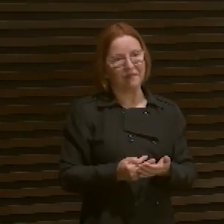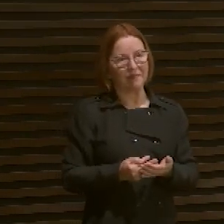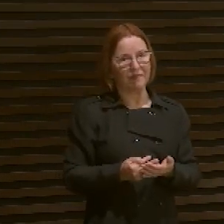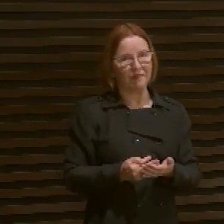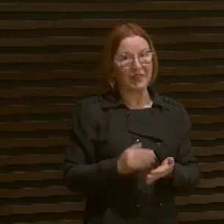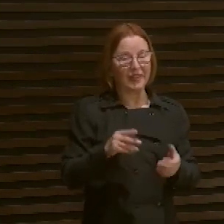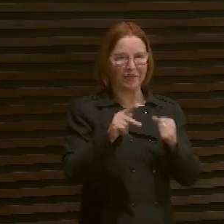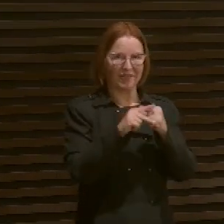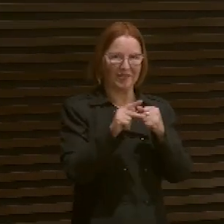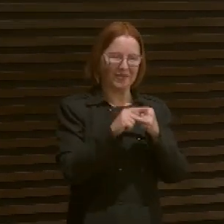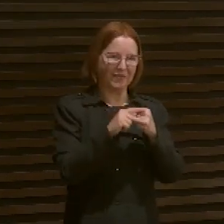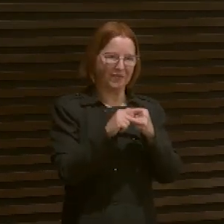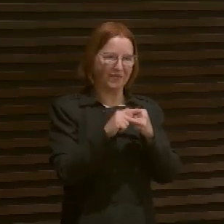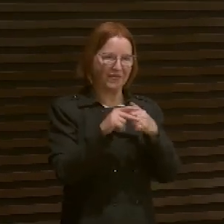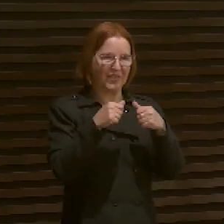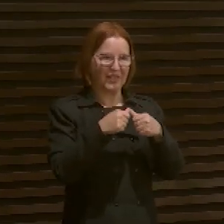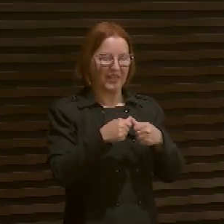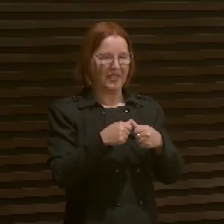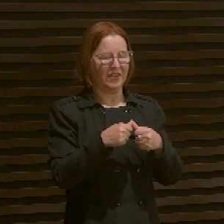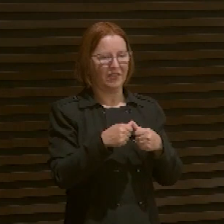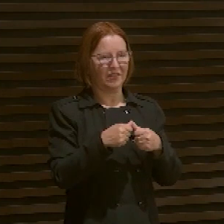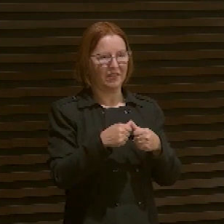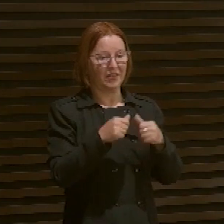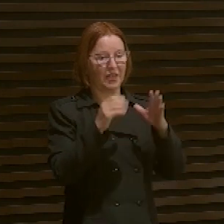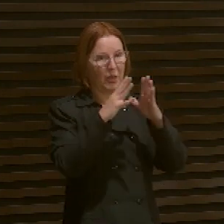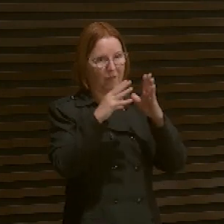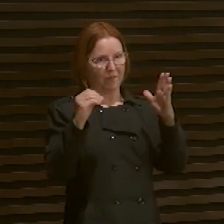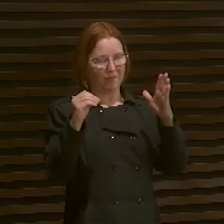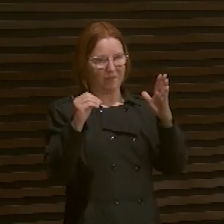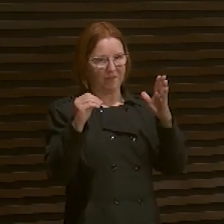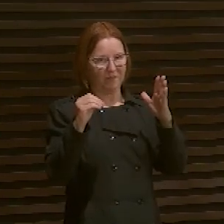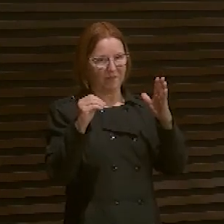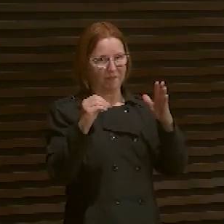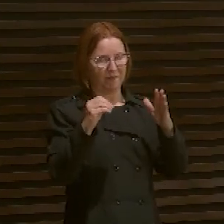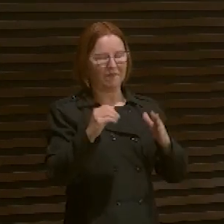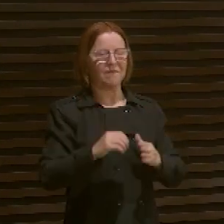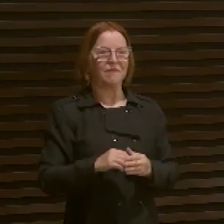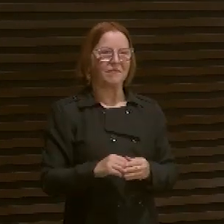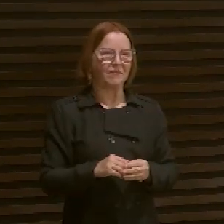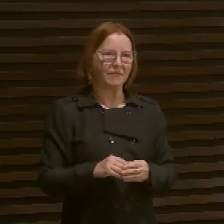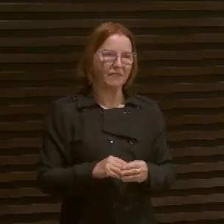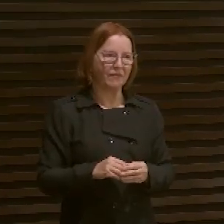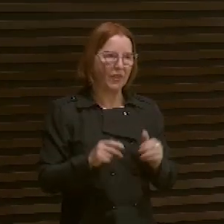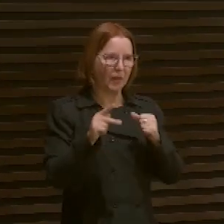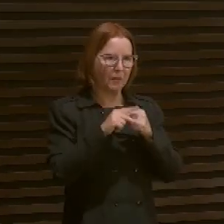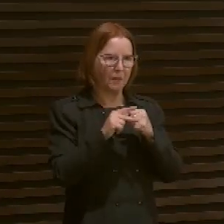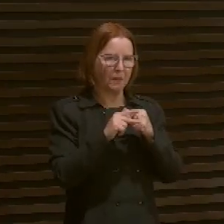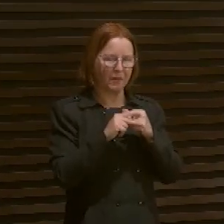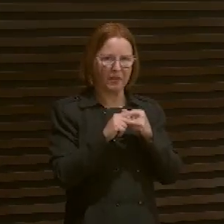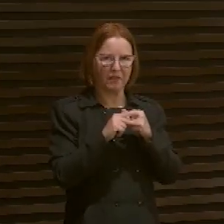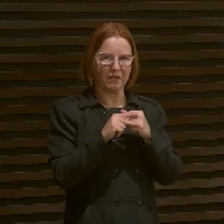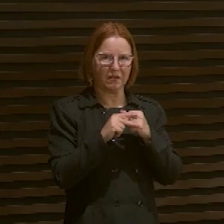Então, Pedro é esse estereótipo. É o nosso tipo. E aí eu pergunto para você, o